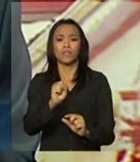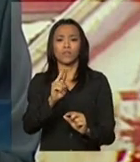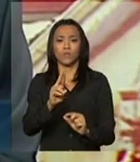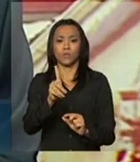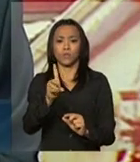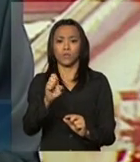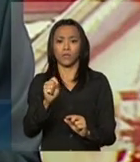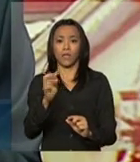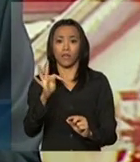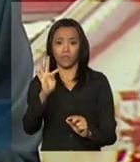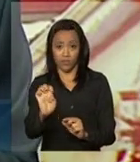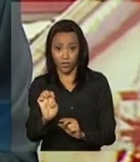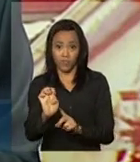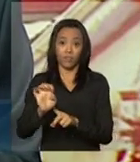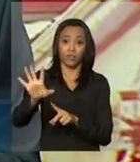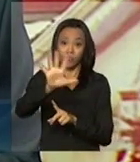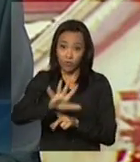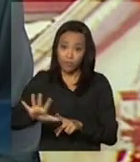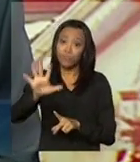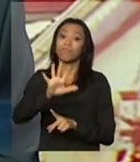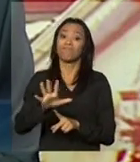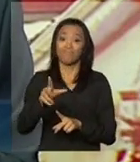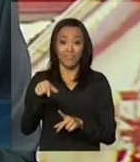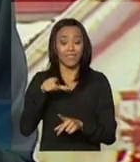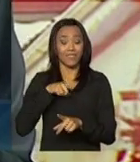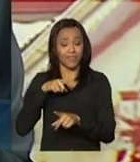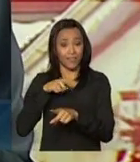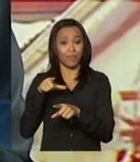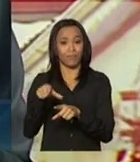gente detenha a transmissão, onde ela ainda tem alguma